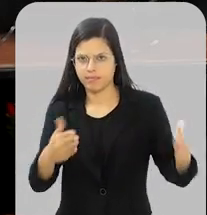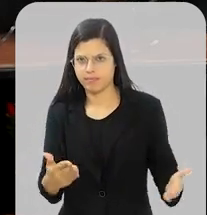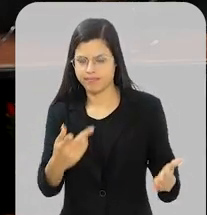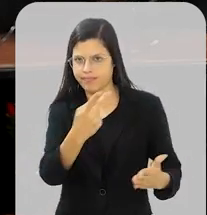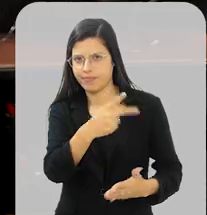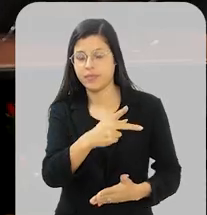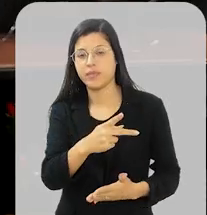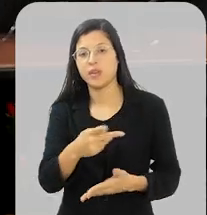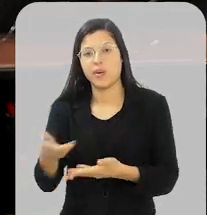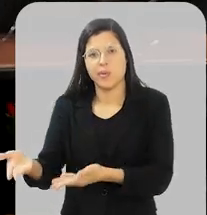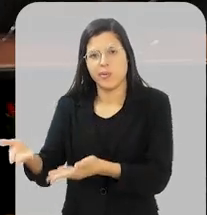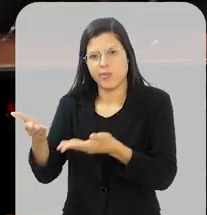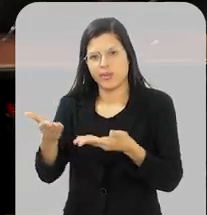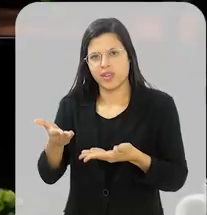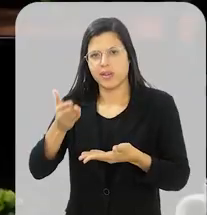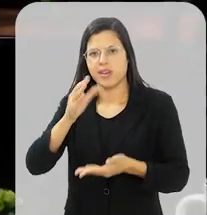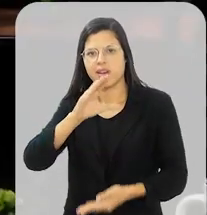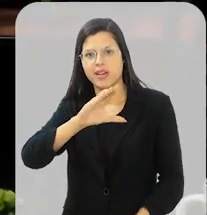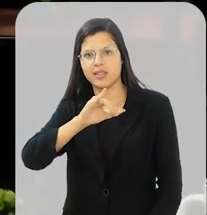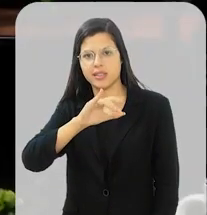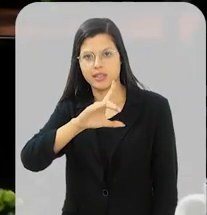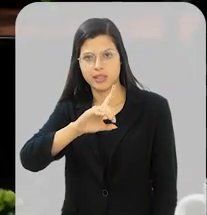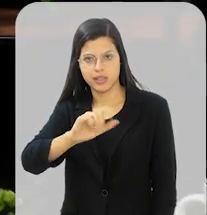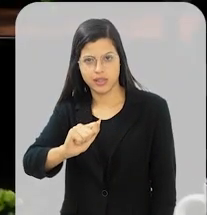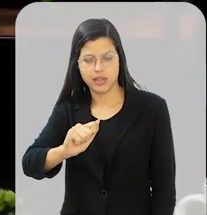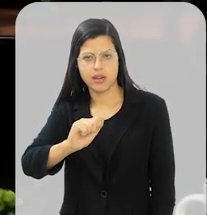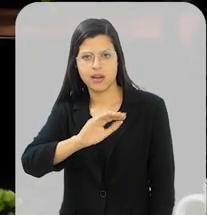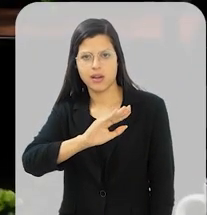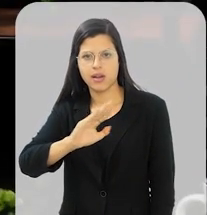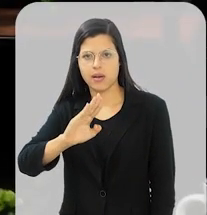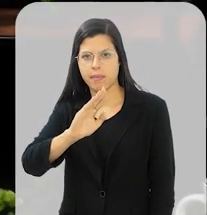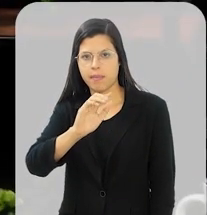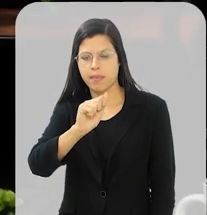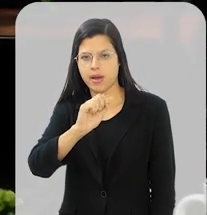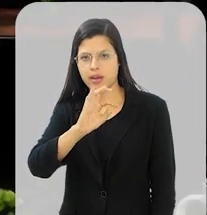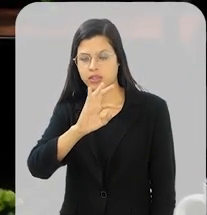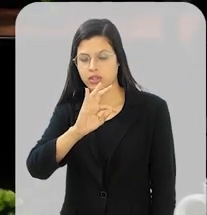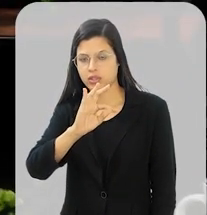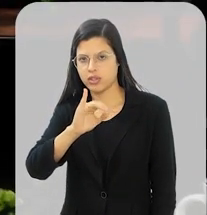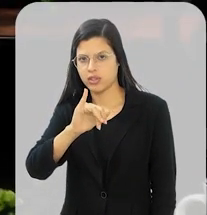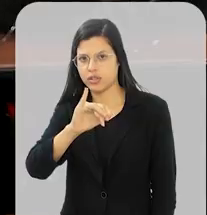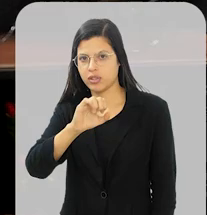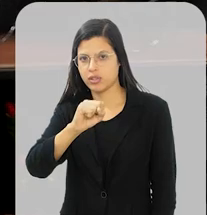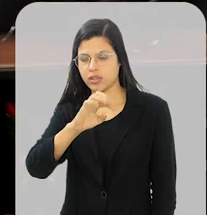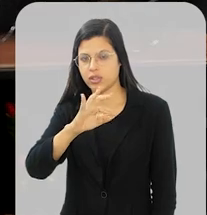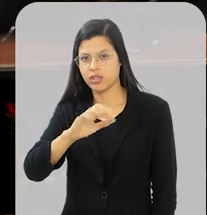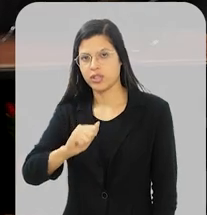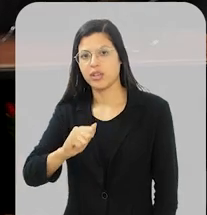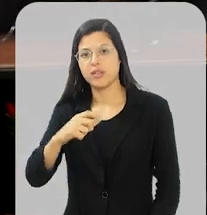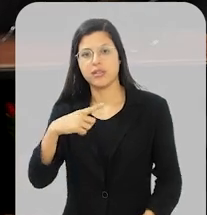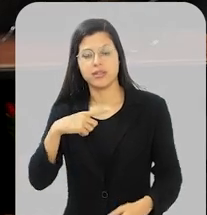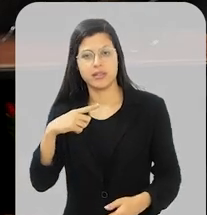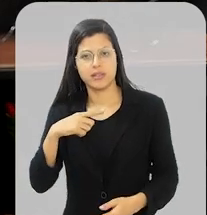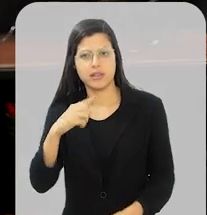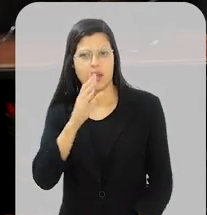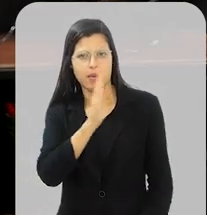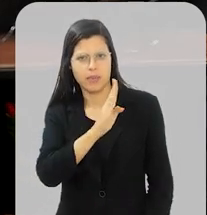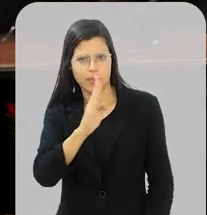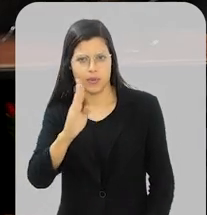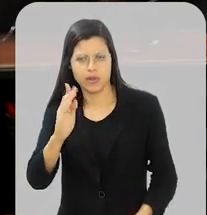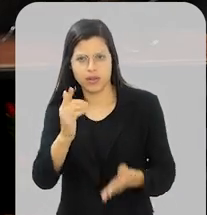stand dela. Eu estou trazendo a Cida Batista, que tem a livraria e